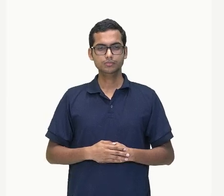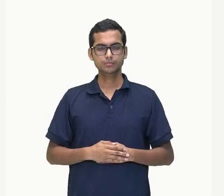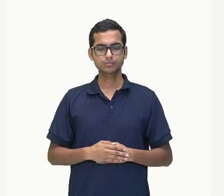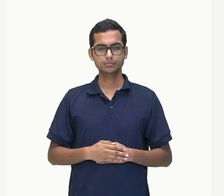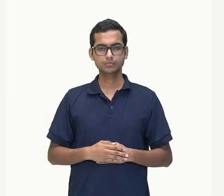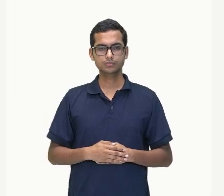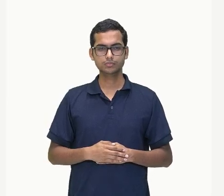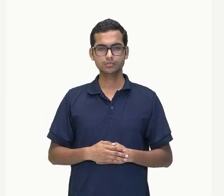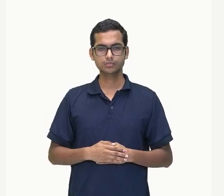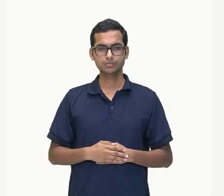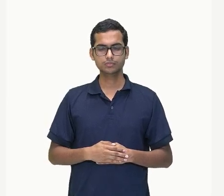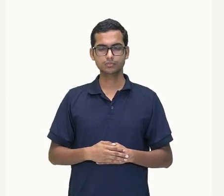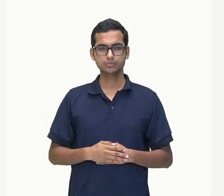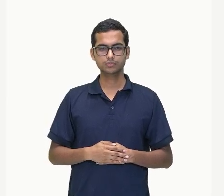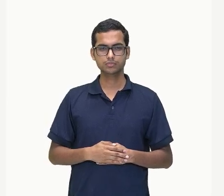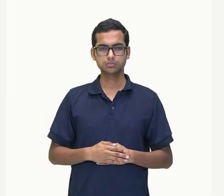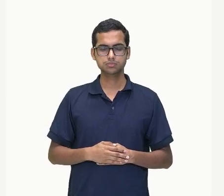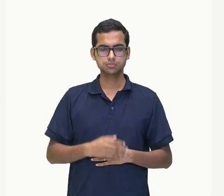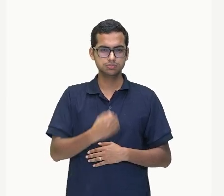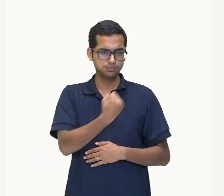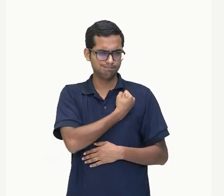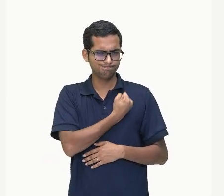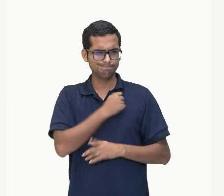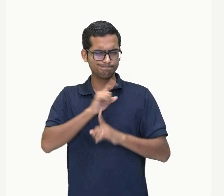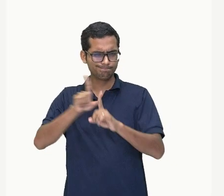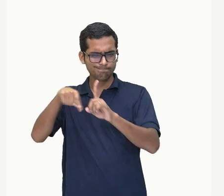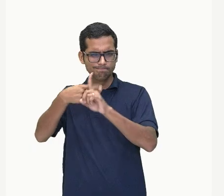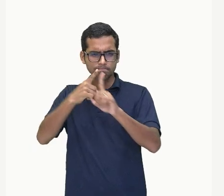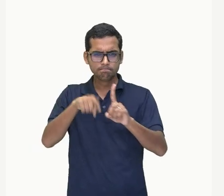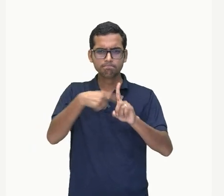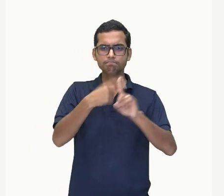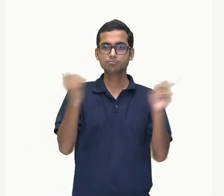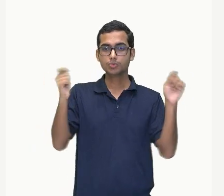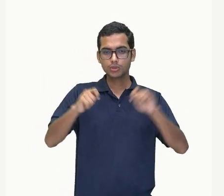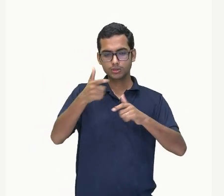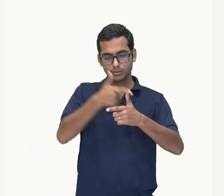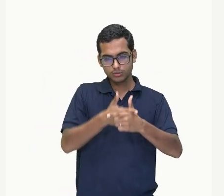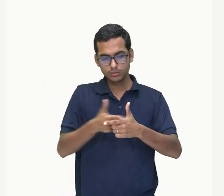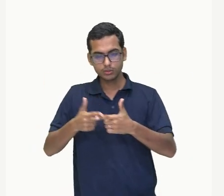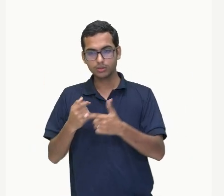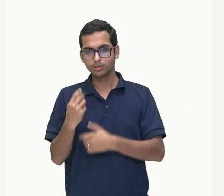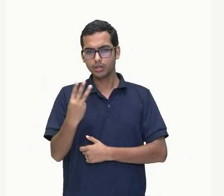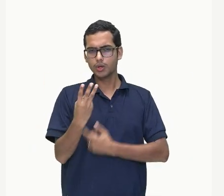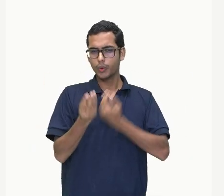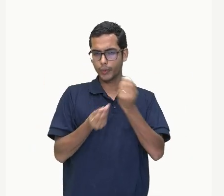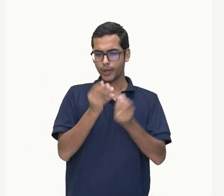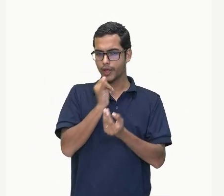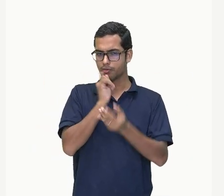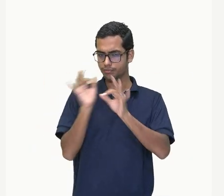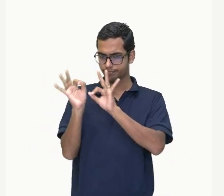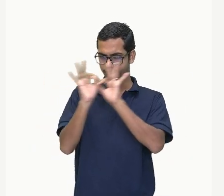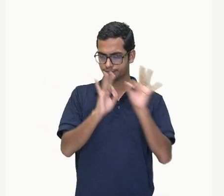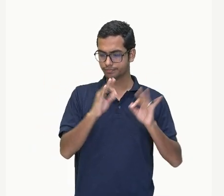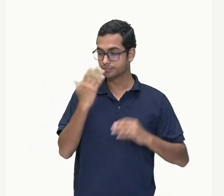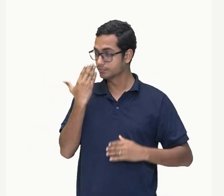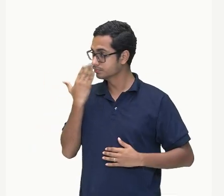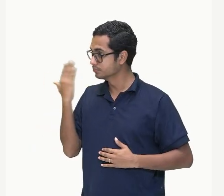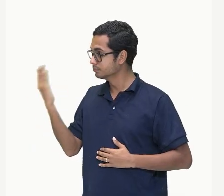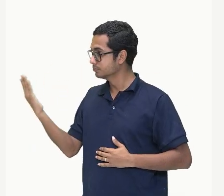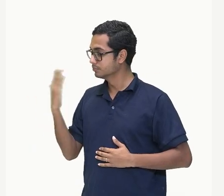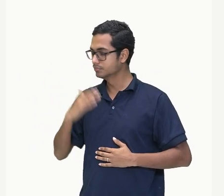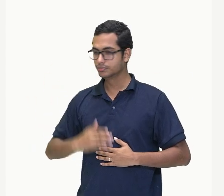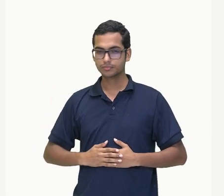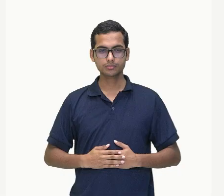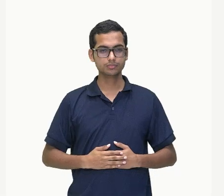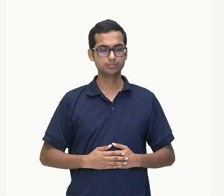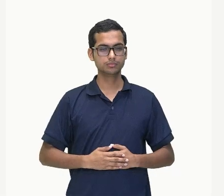soma dos seus algarismos, ok, for divisível por 3. Por exemplo, vamos lá,